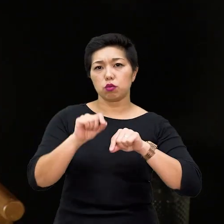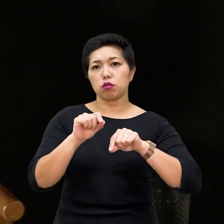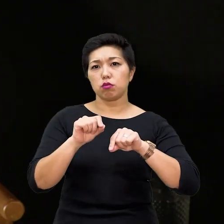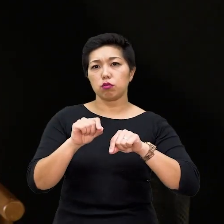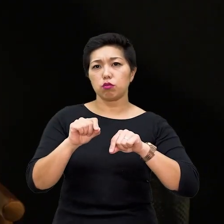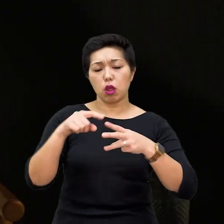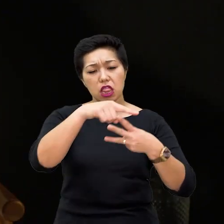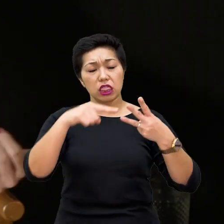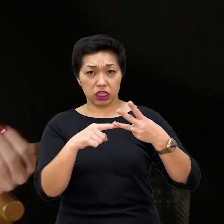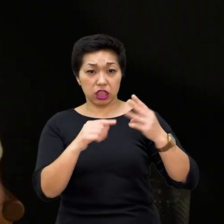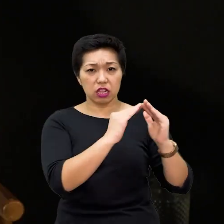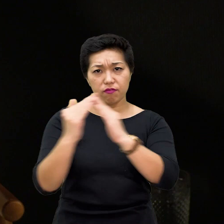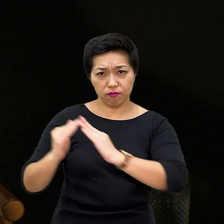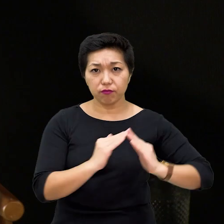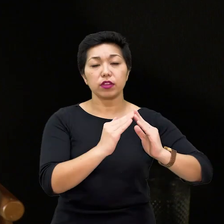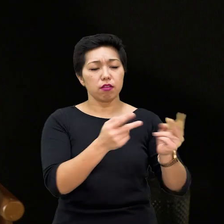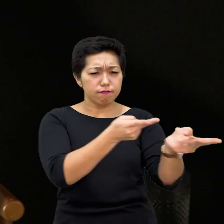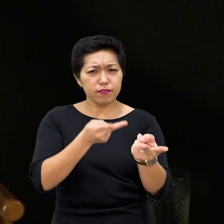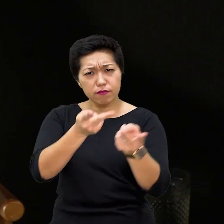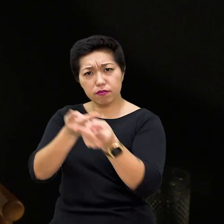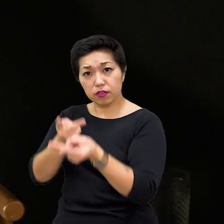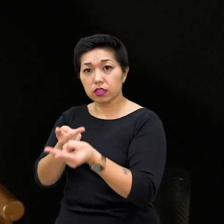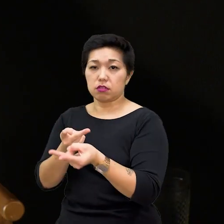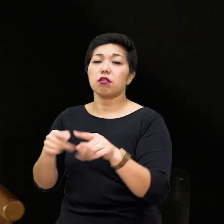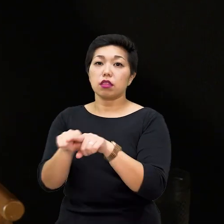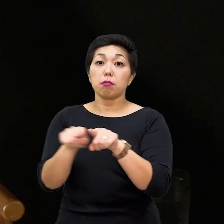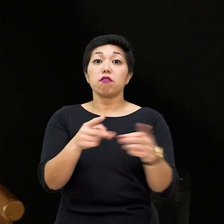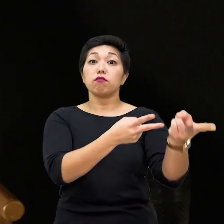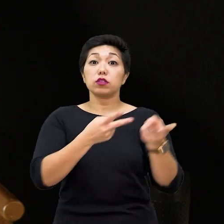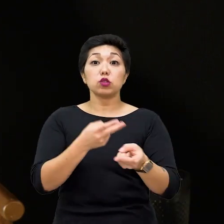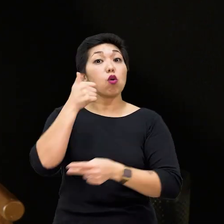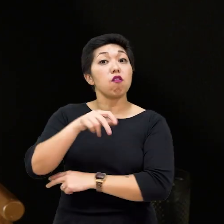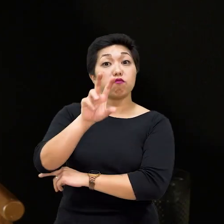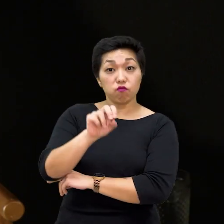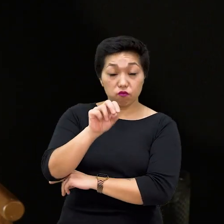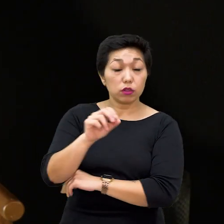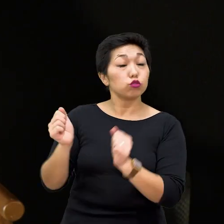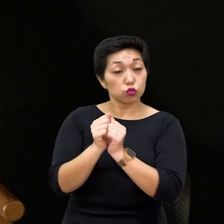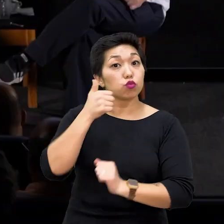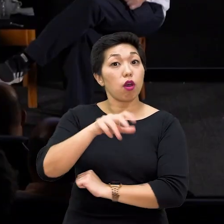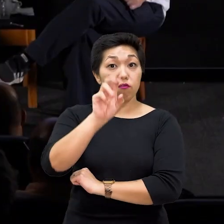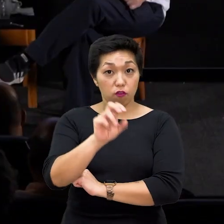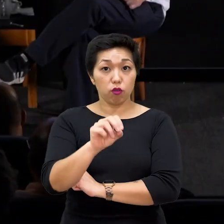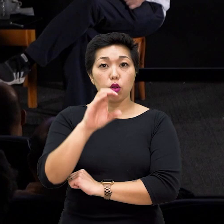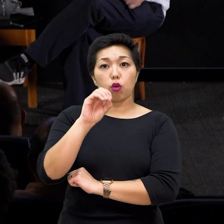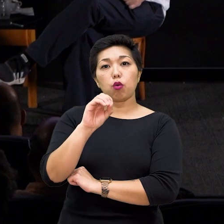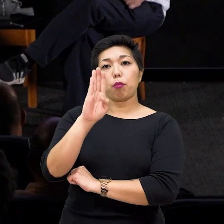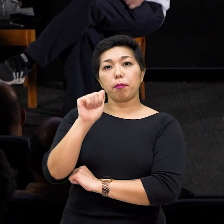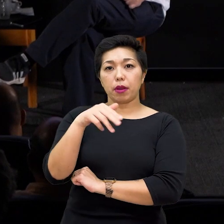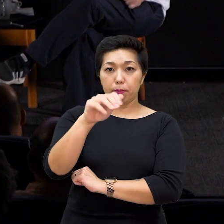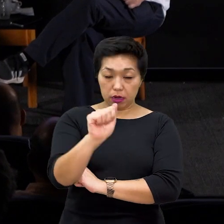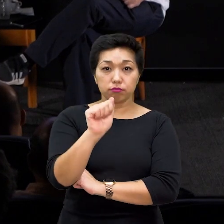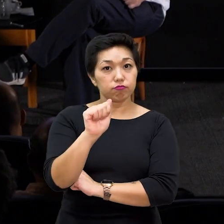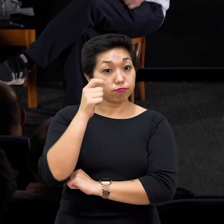para três vilas, inclusive, visitando a avó do Obama, que foi uma visita muito interessante. Mônica, sobre a